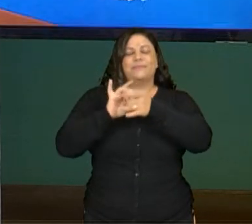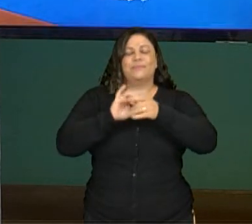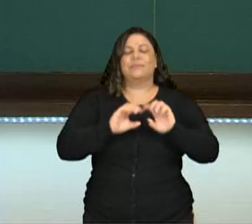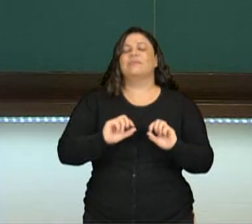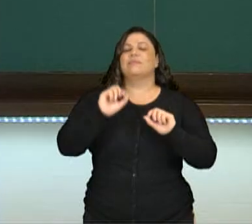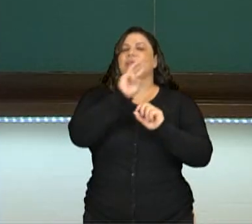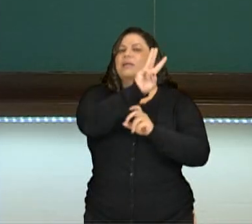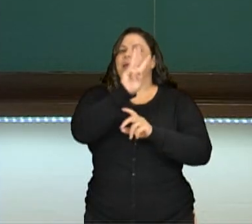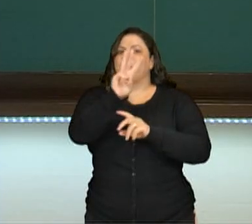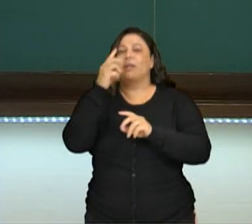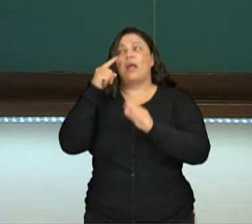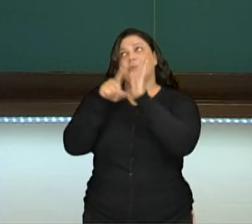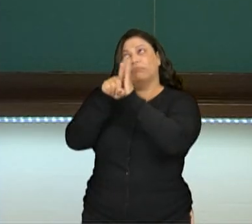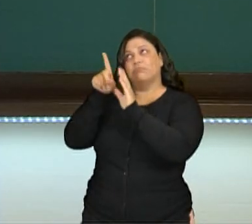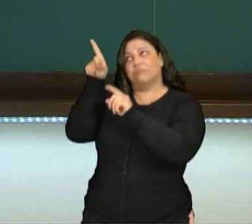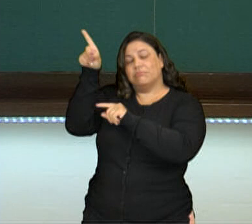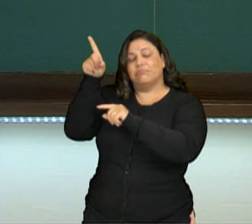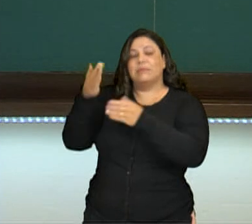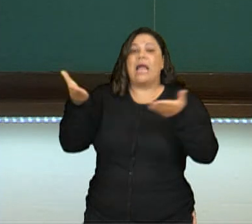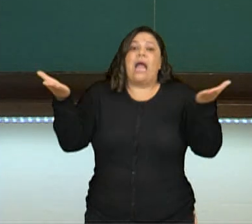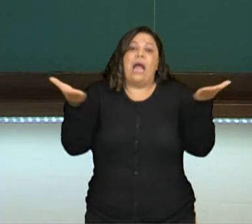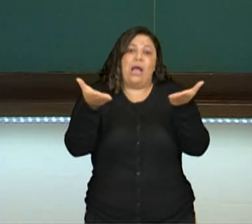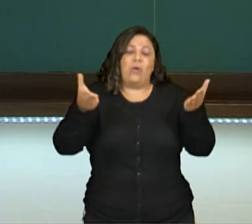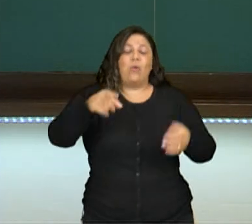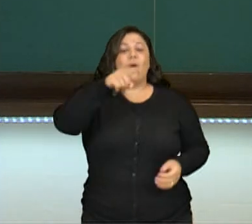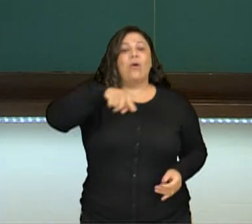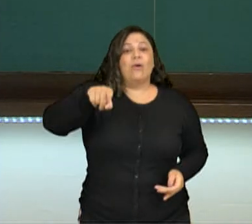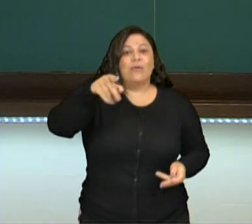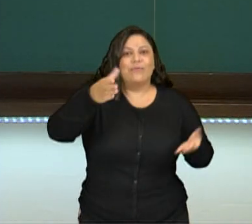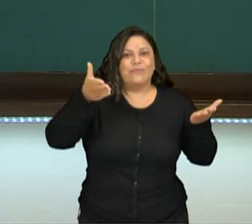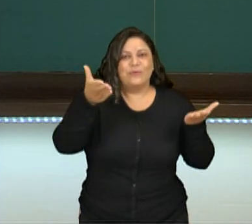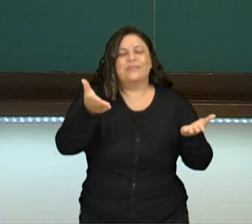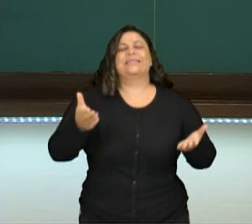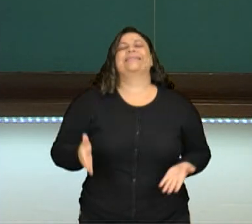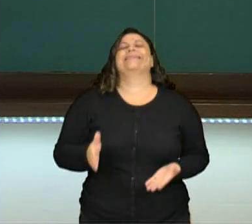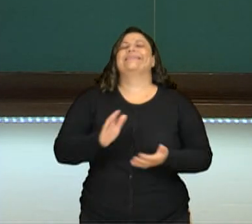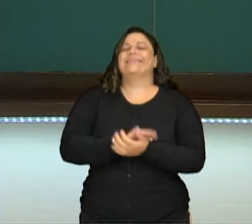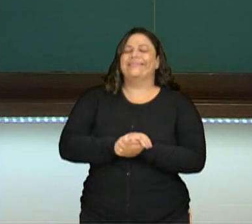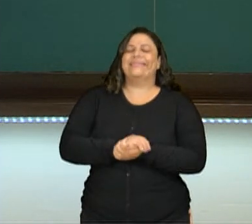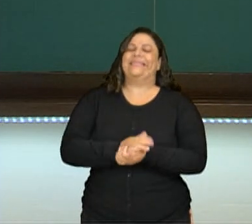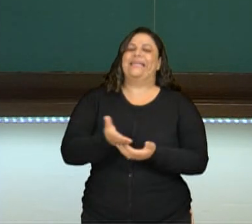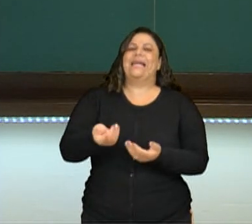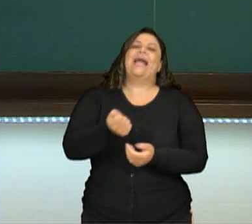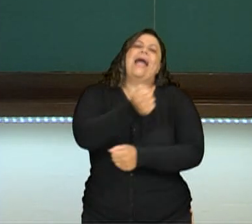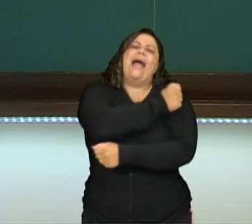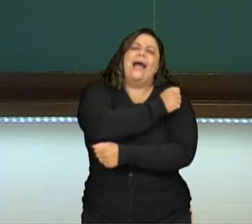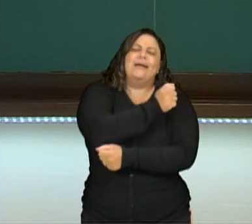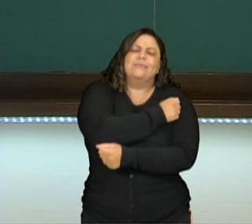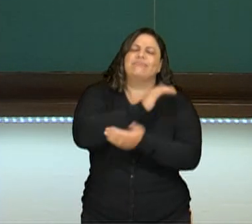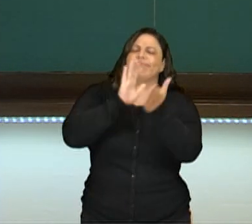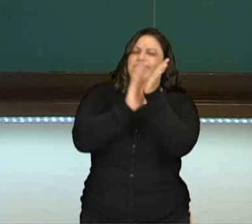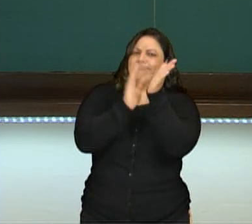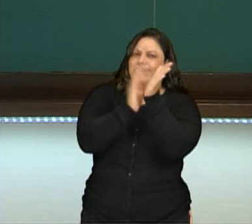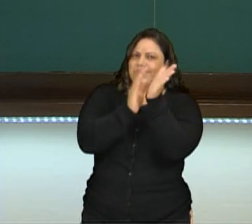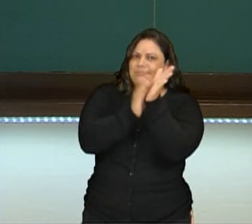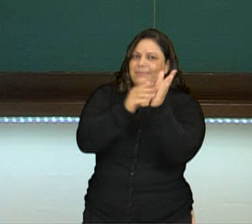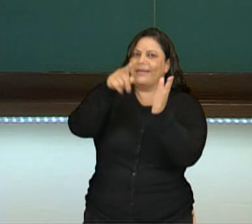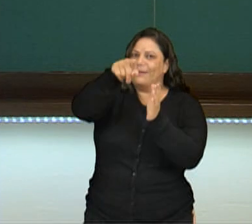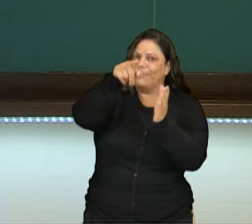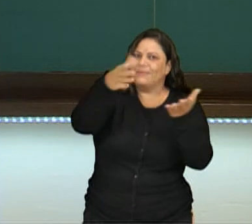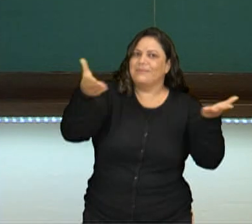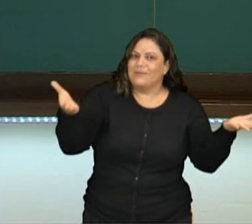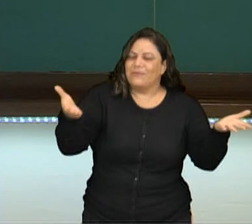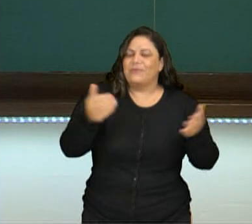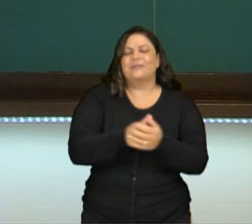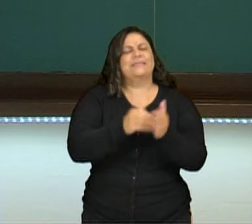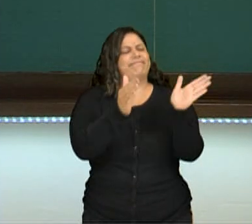referências e eu quero me dirigir a você mais uma vez, estimado aluno, e lhe dar os parabéns. Você está